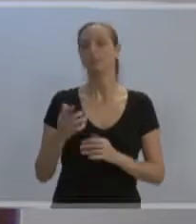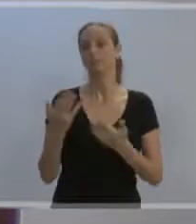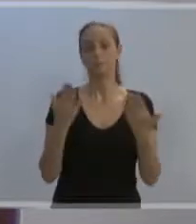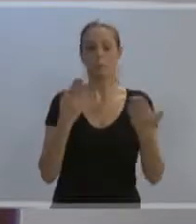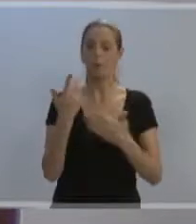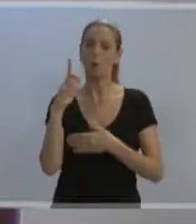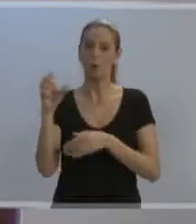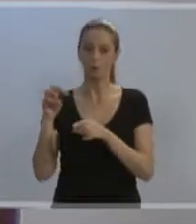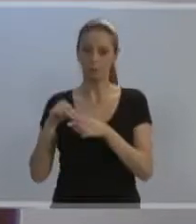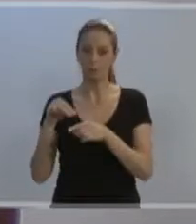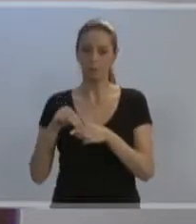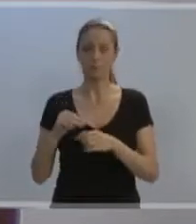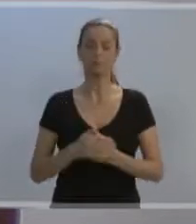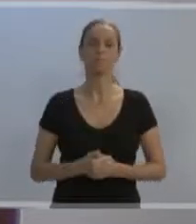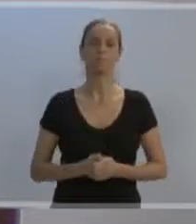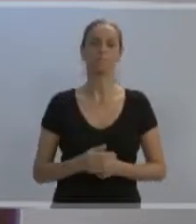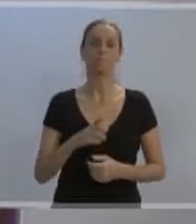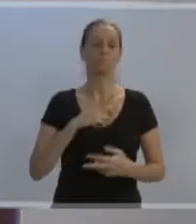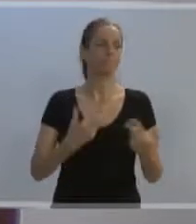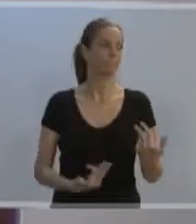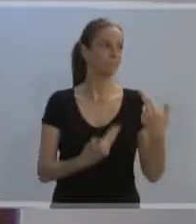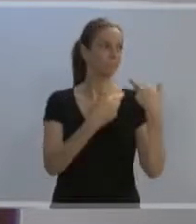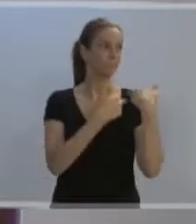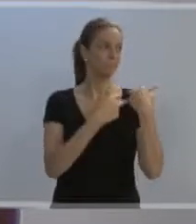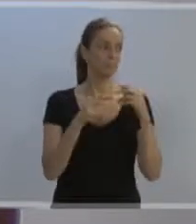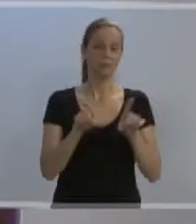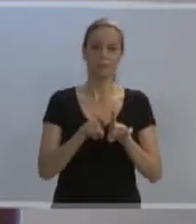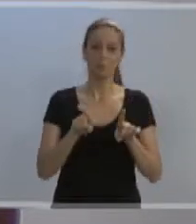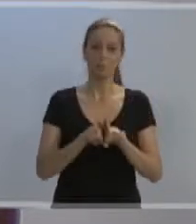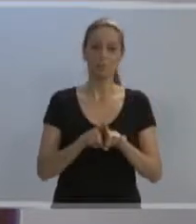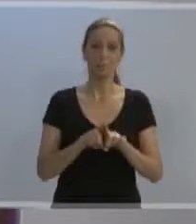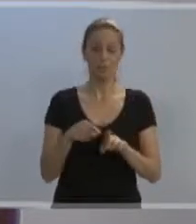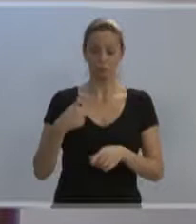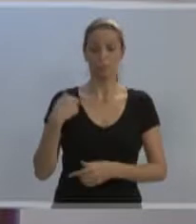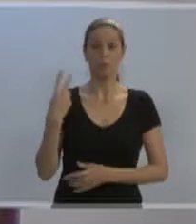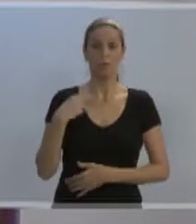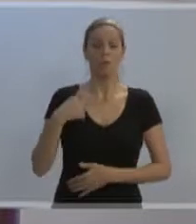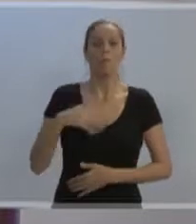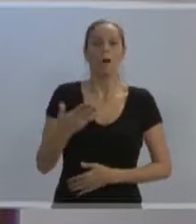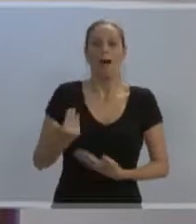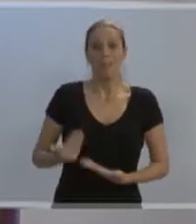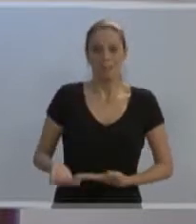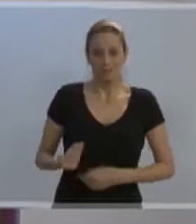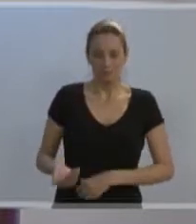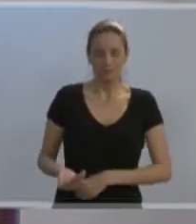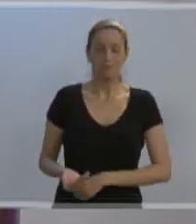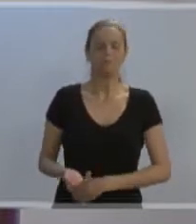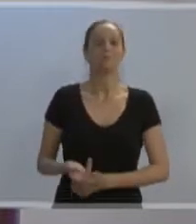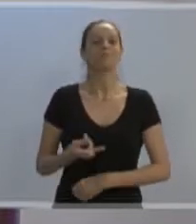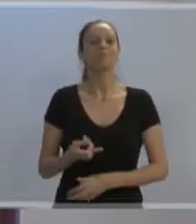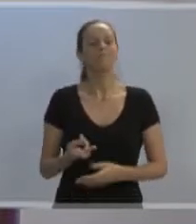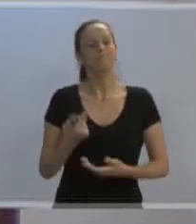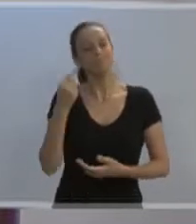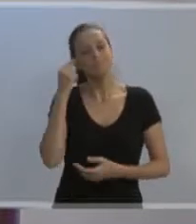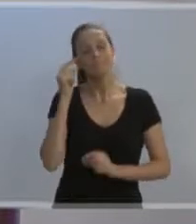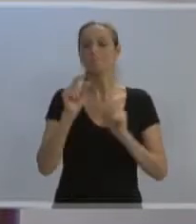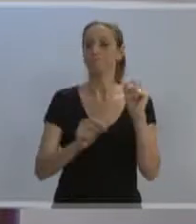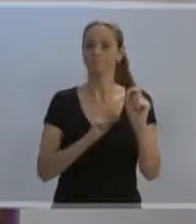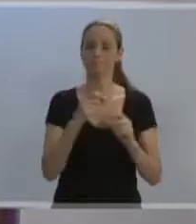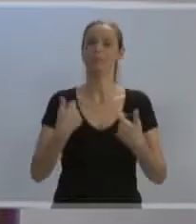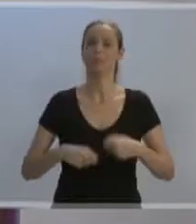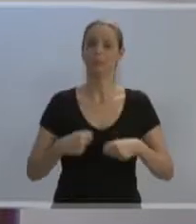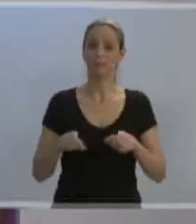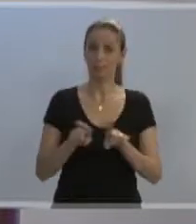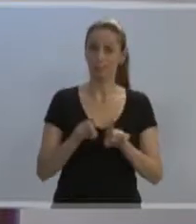municípios, tenho a responsabilidade aqui, uma delas, de ser o vereador mais jovem dessa casa. E vejo que nós temos que procurar medidas